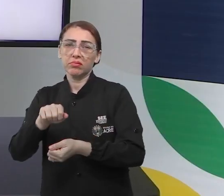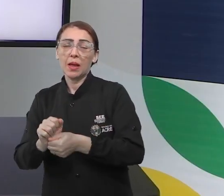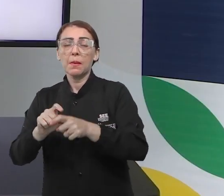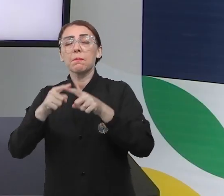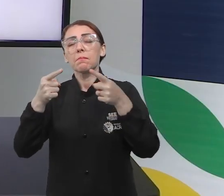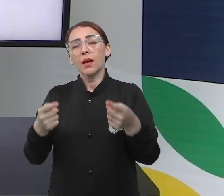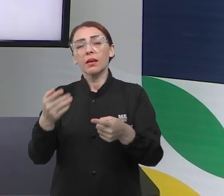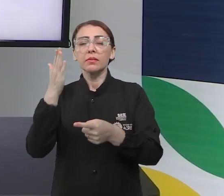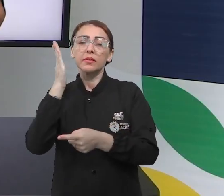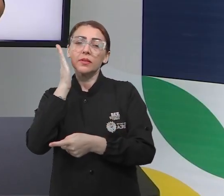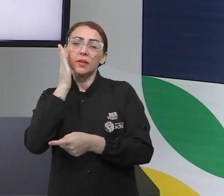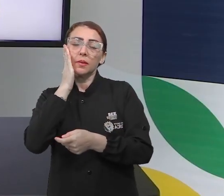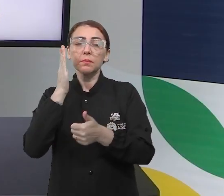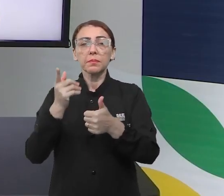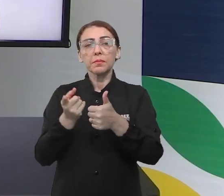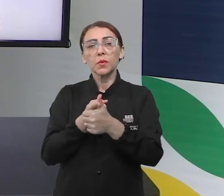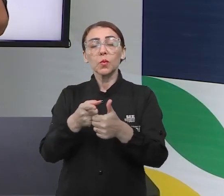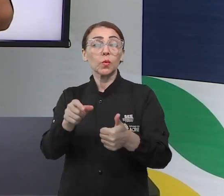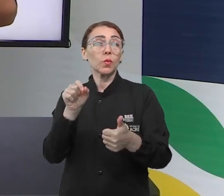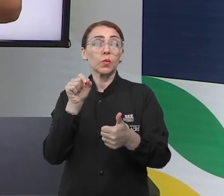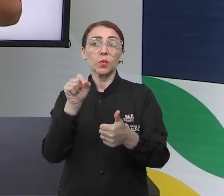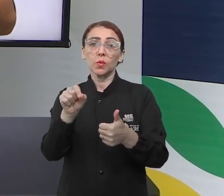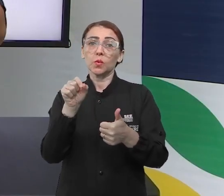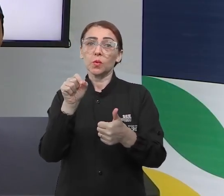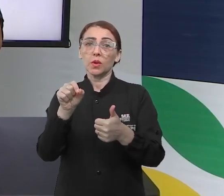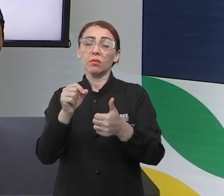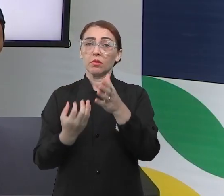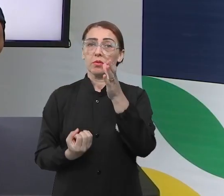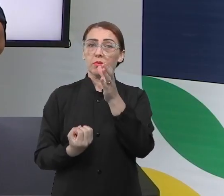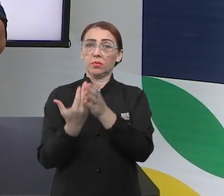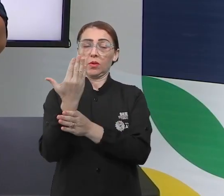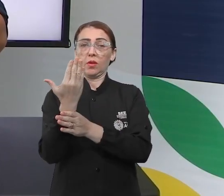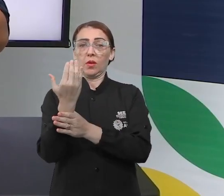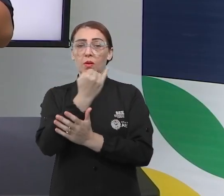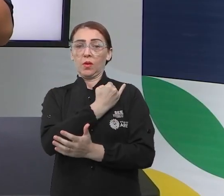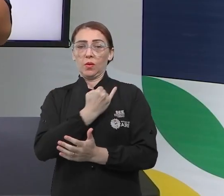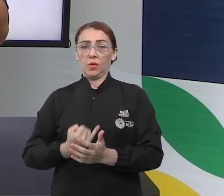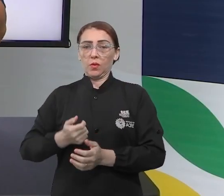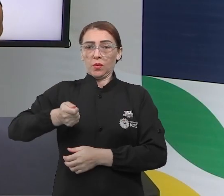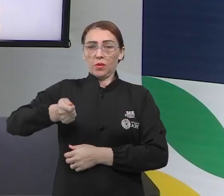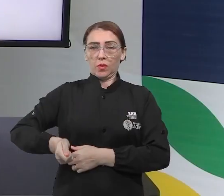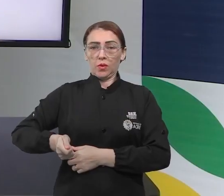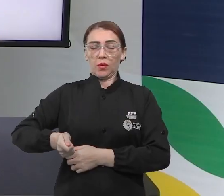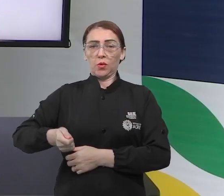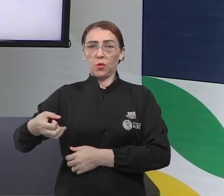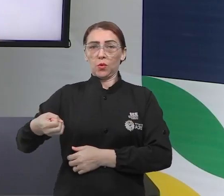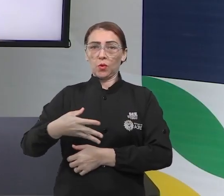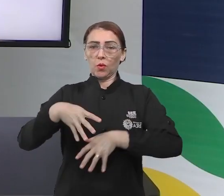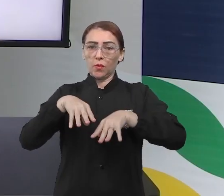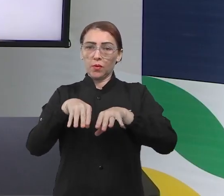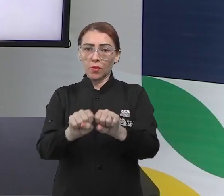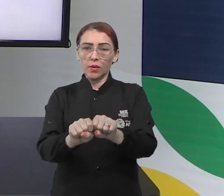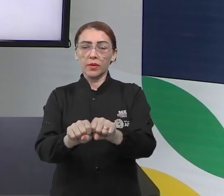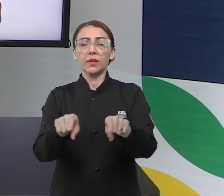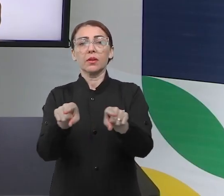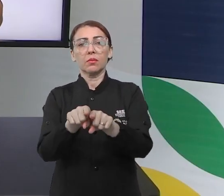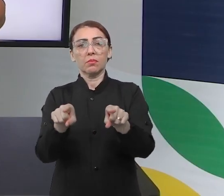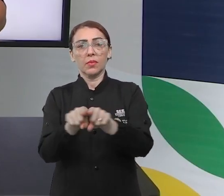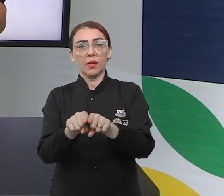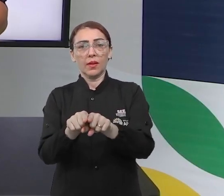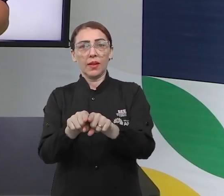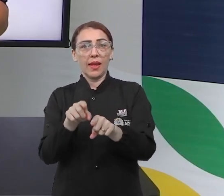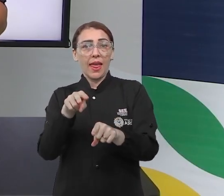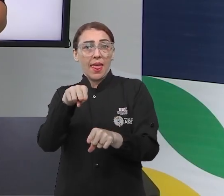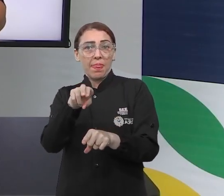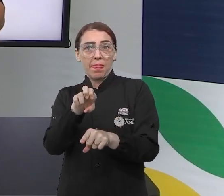vamos entender primeiro o que foi esse fenômeno do imperialismo, do neocolonialismo. Olha,